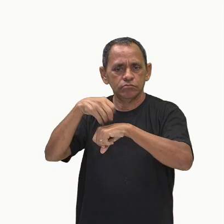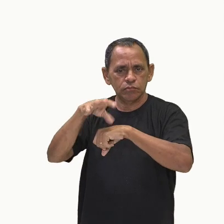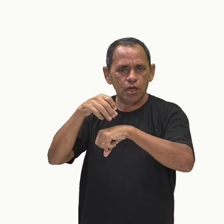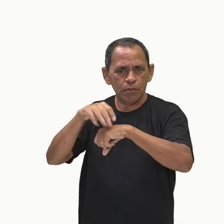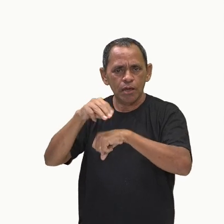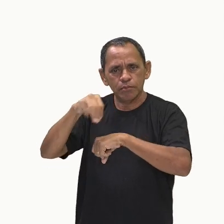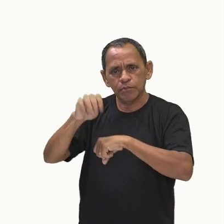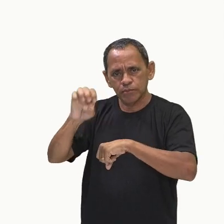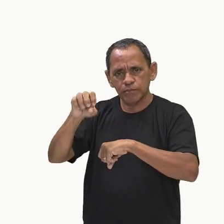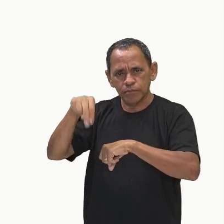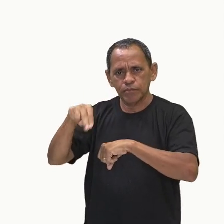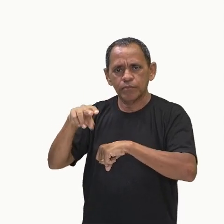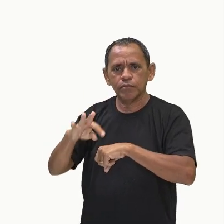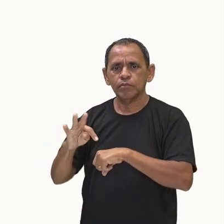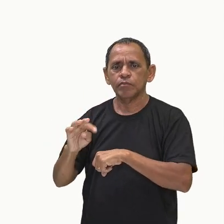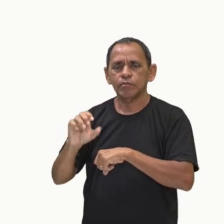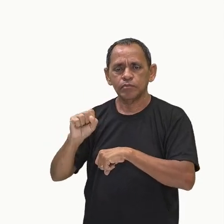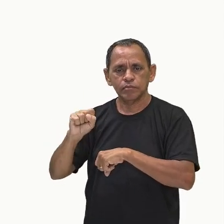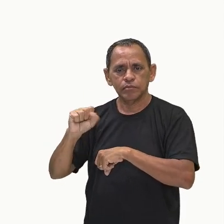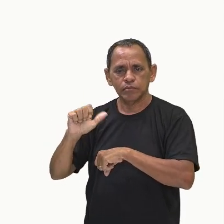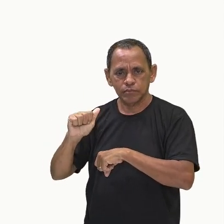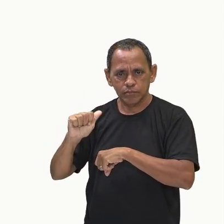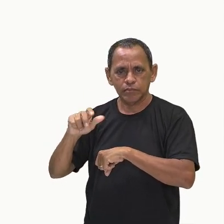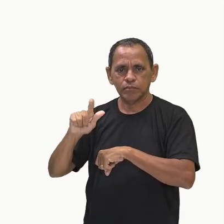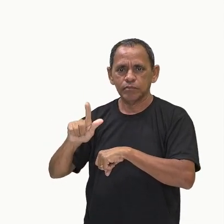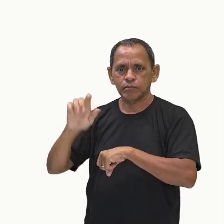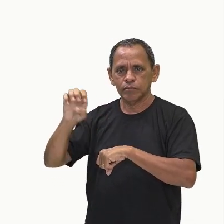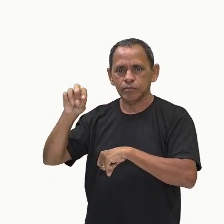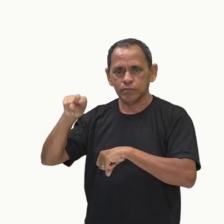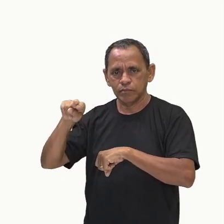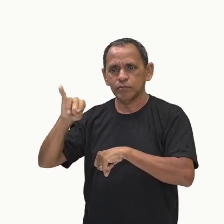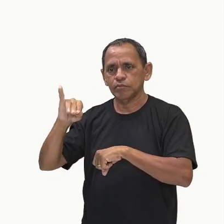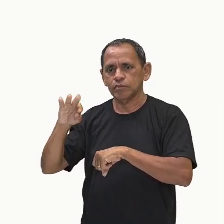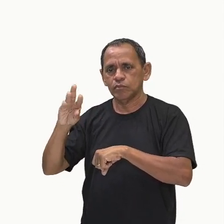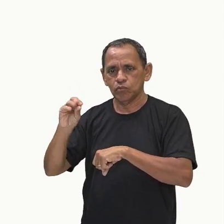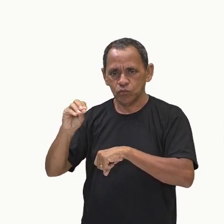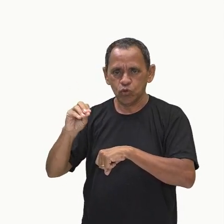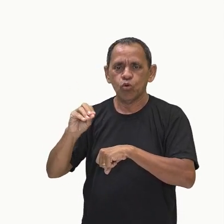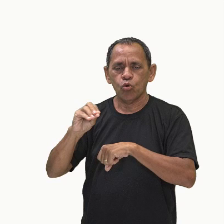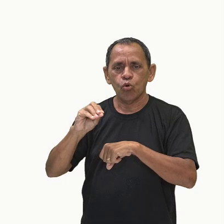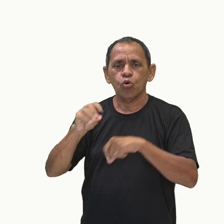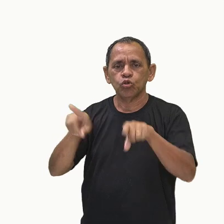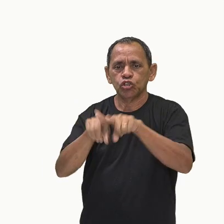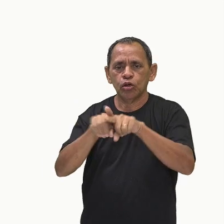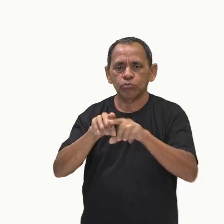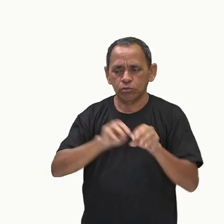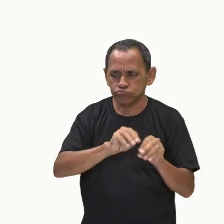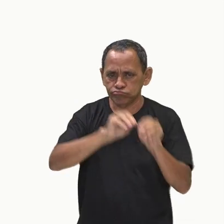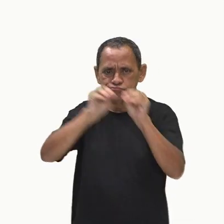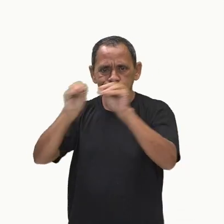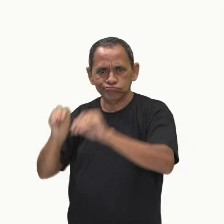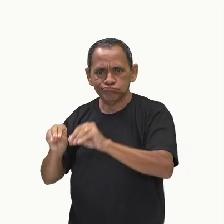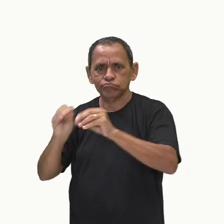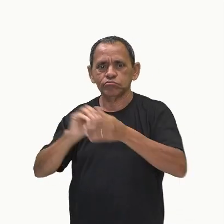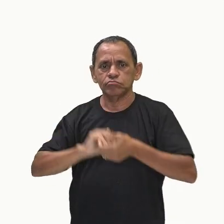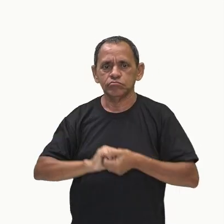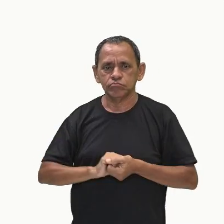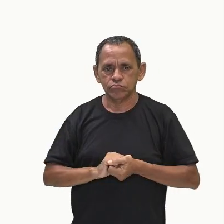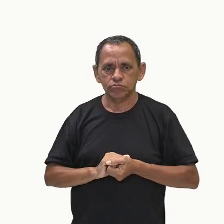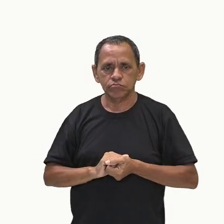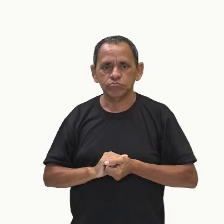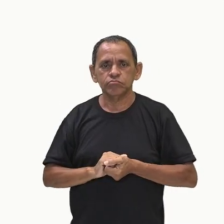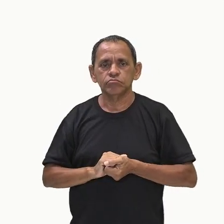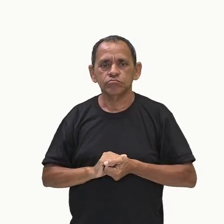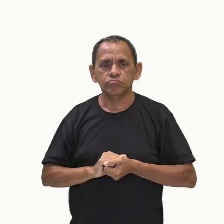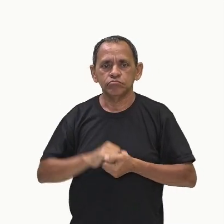o RNA transportador, também conhecido como RNA de transferência, tá? Então, as